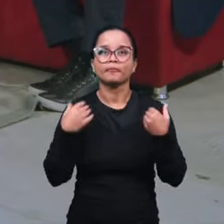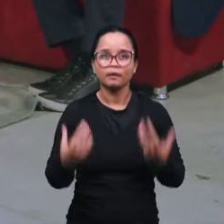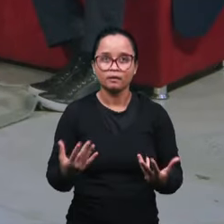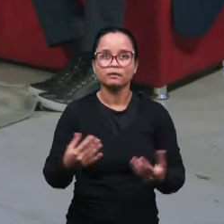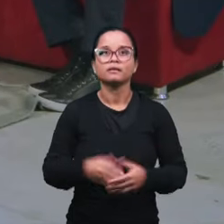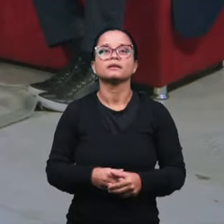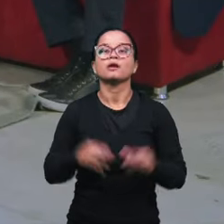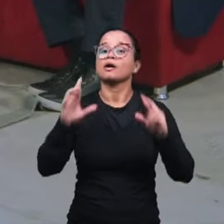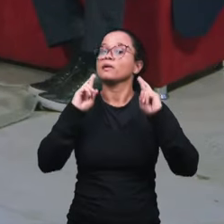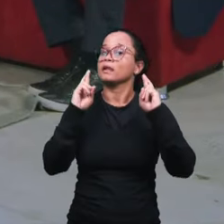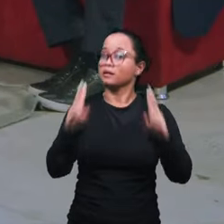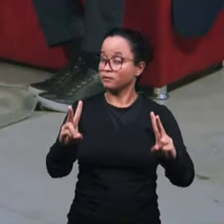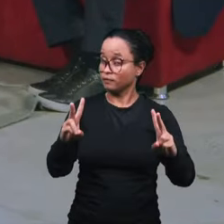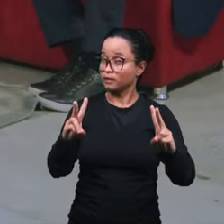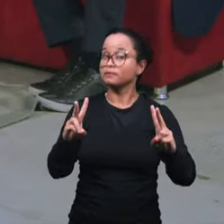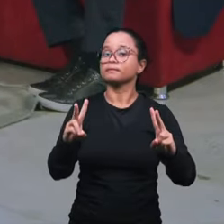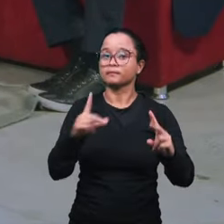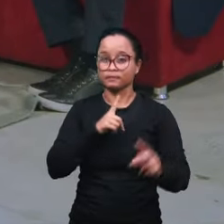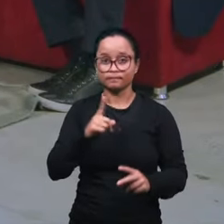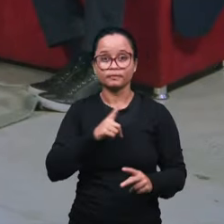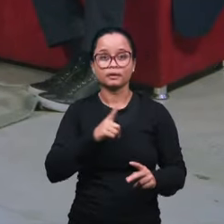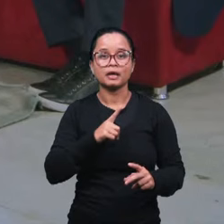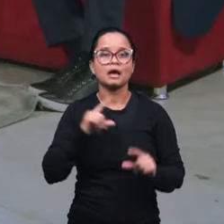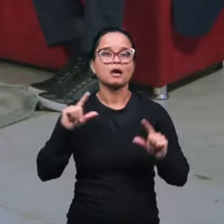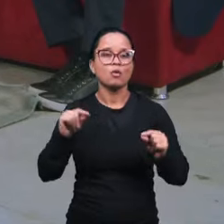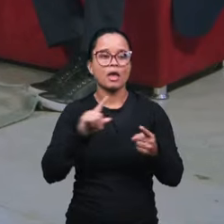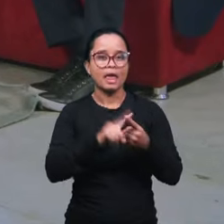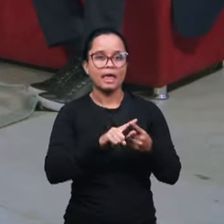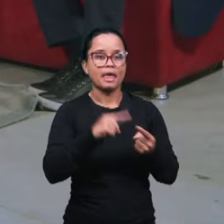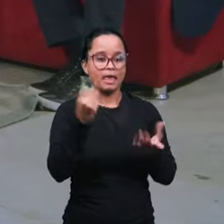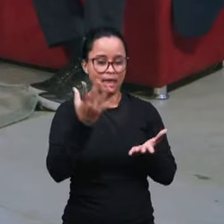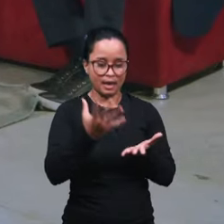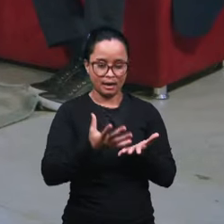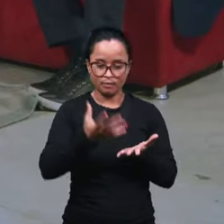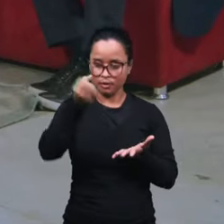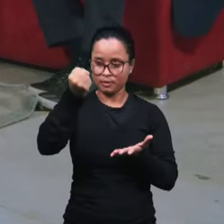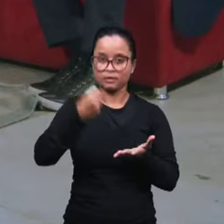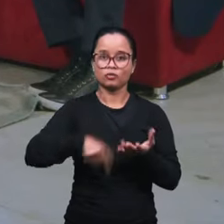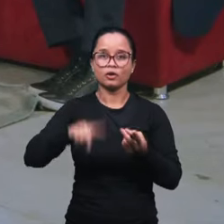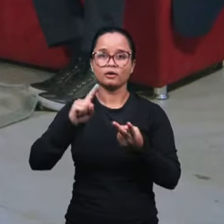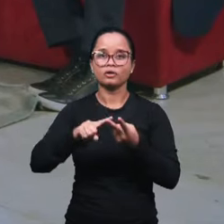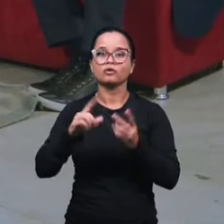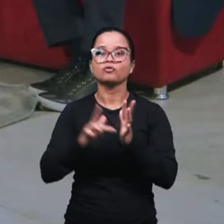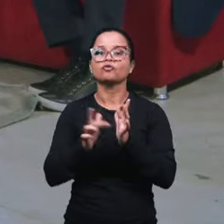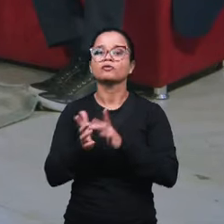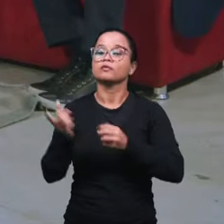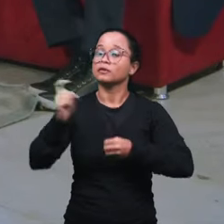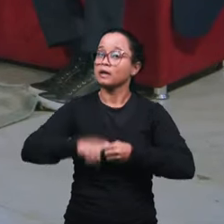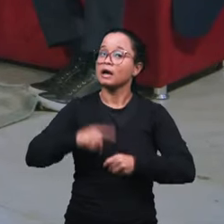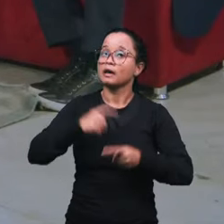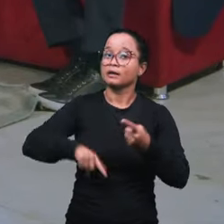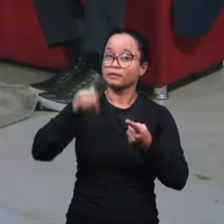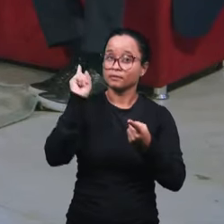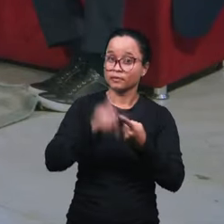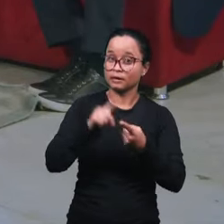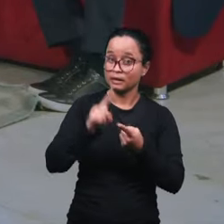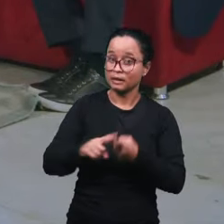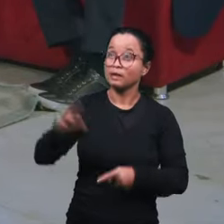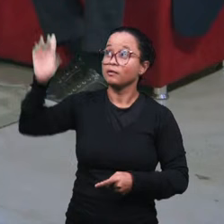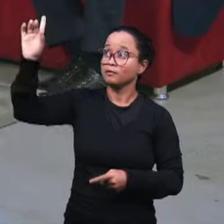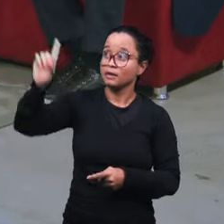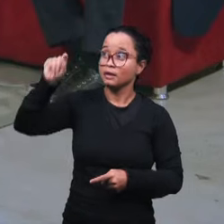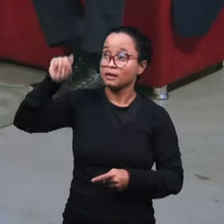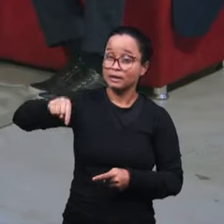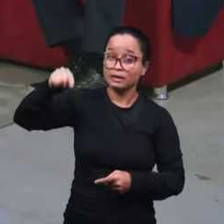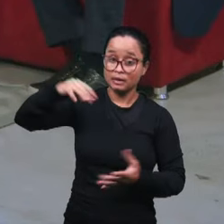grande diferença entre o que é arrebatamento e o que é a volta de Jesus é que no primeiro arrebatamento Ele não virá na terra, a igreja irá ao